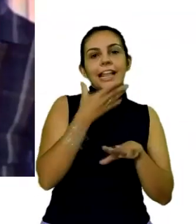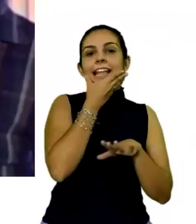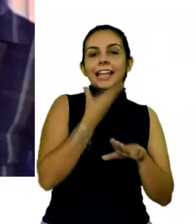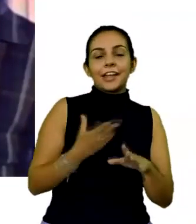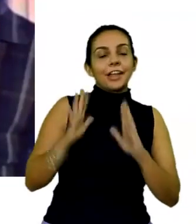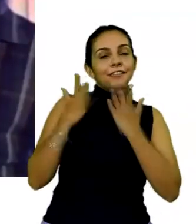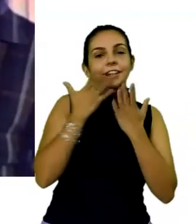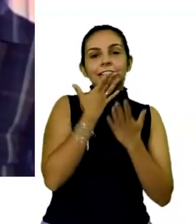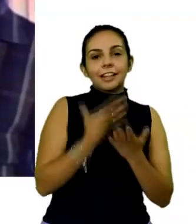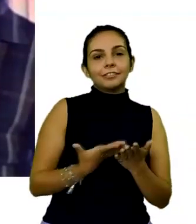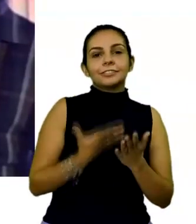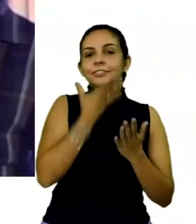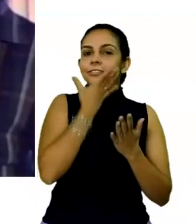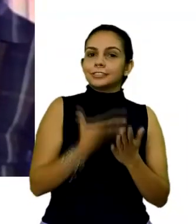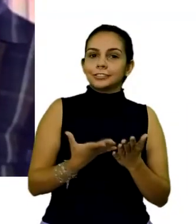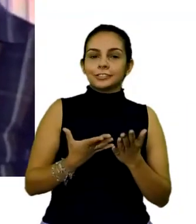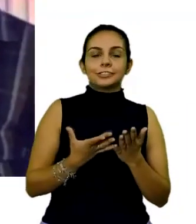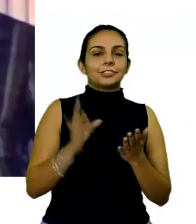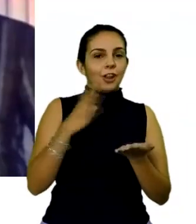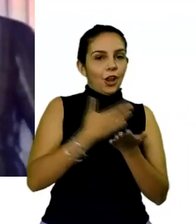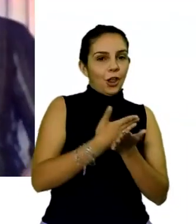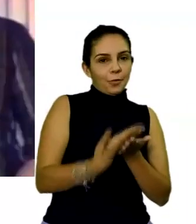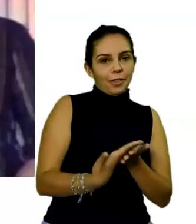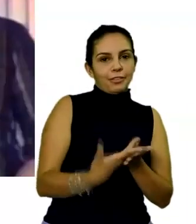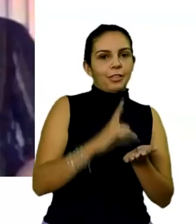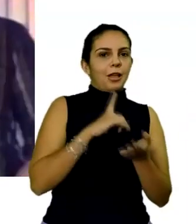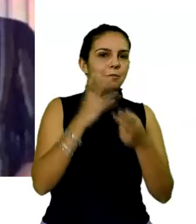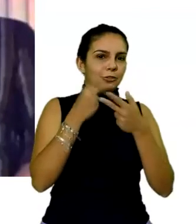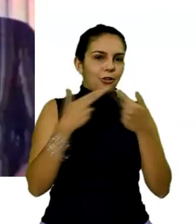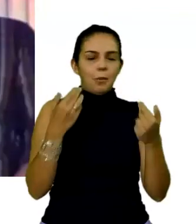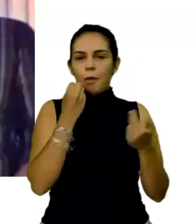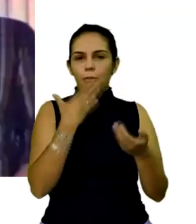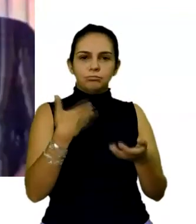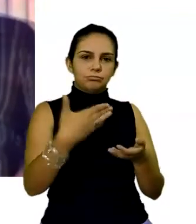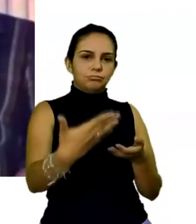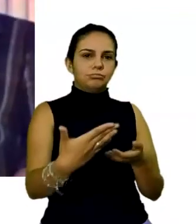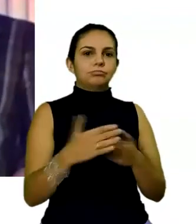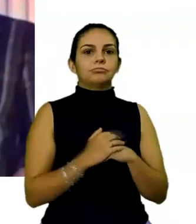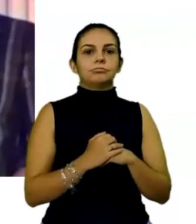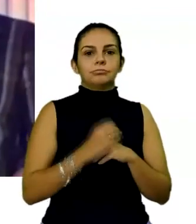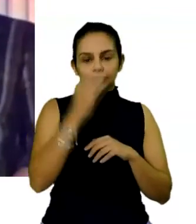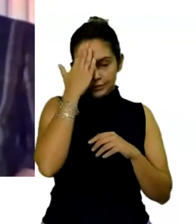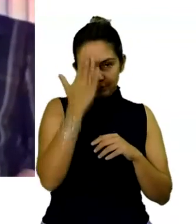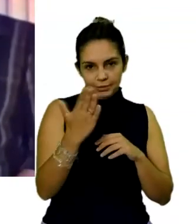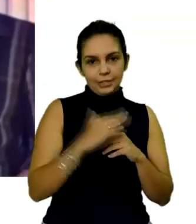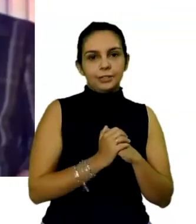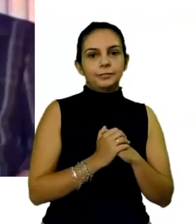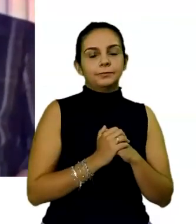Creche Natal. O Creche Natal está só começando, tem muita coisa boa pela frente. Fique ligado. Muito